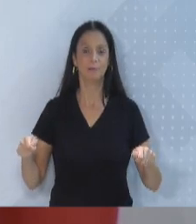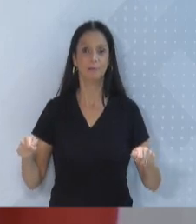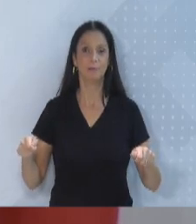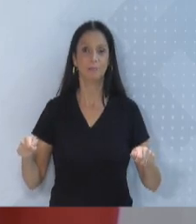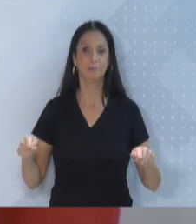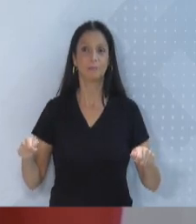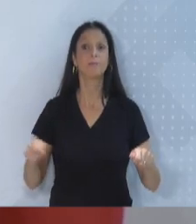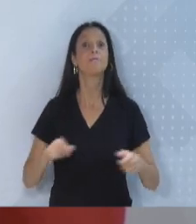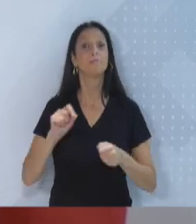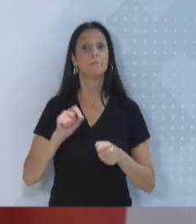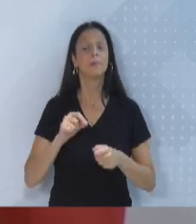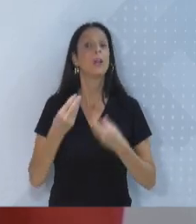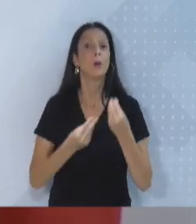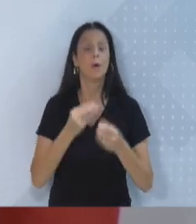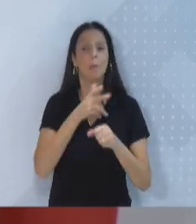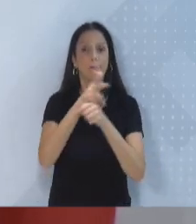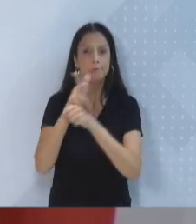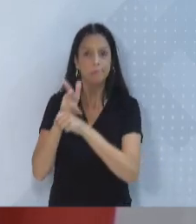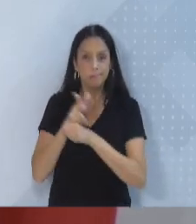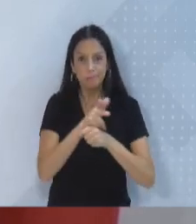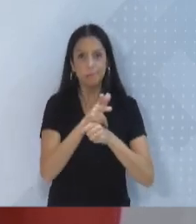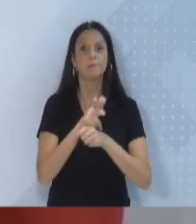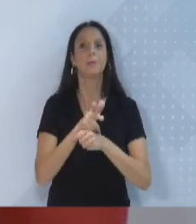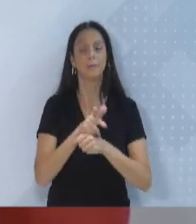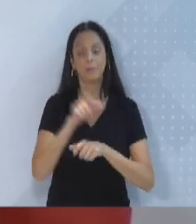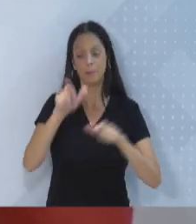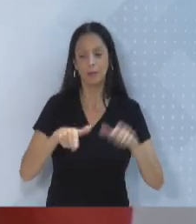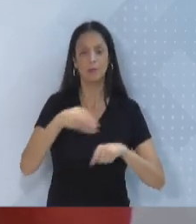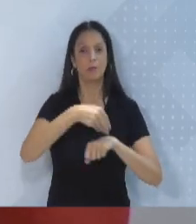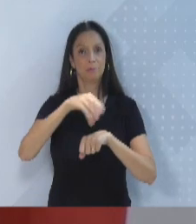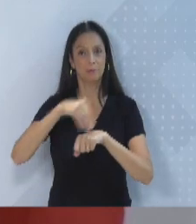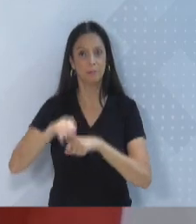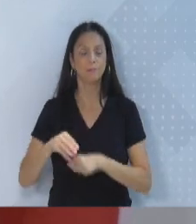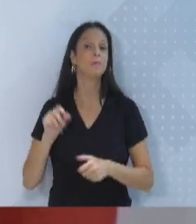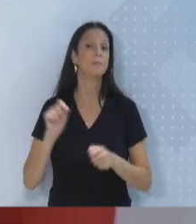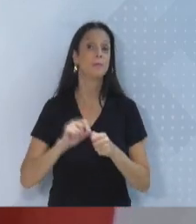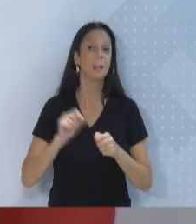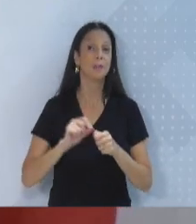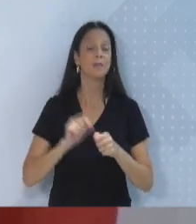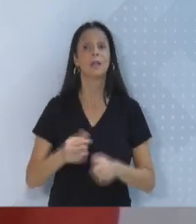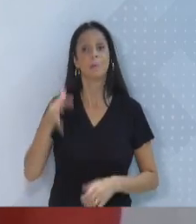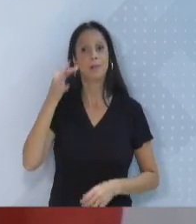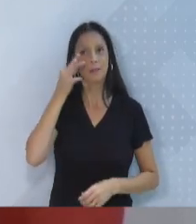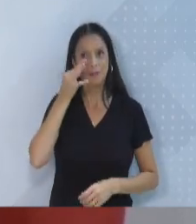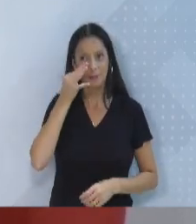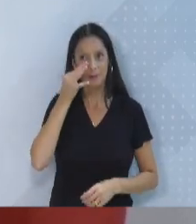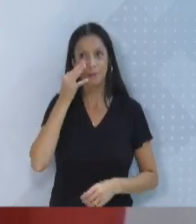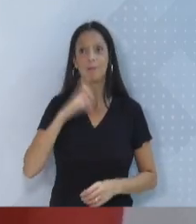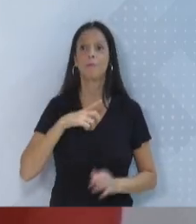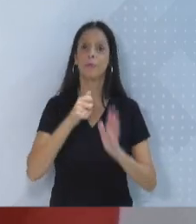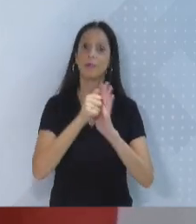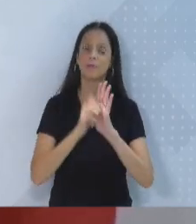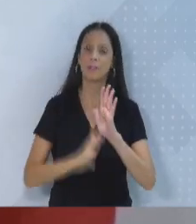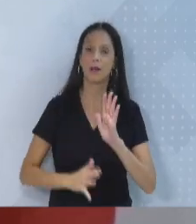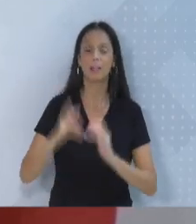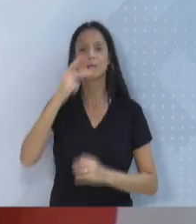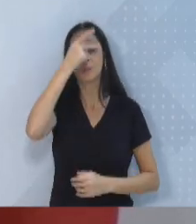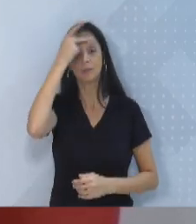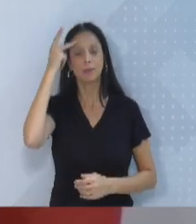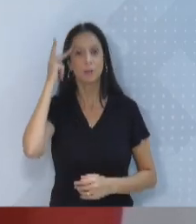que é feita com videoaulas, com multiplicadores, e ela é feita de forma presencial, com atividades para sanarem